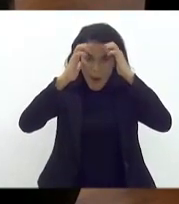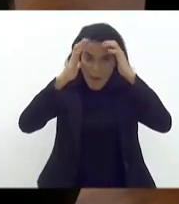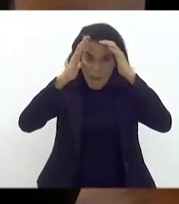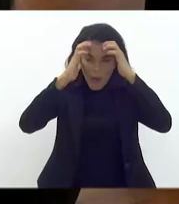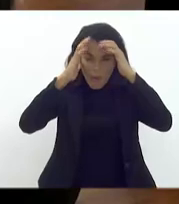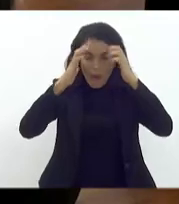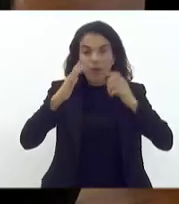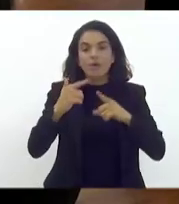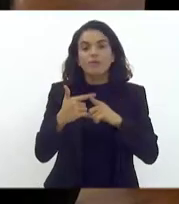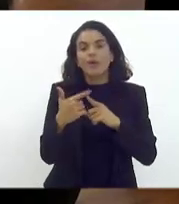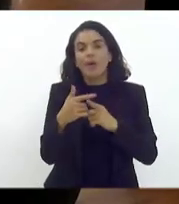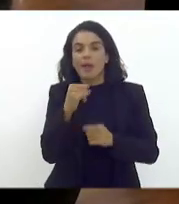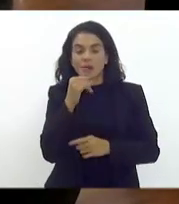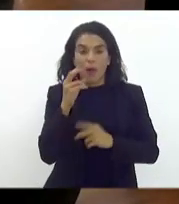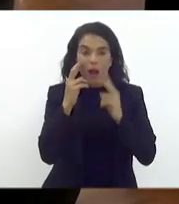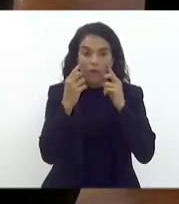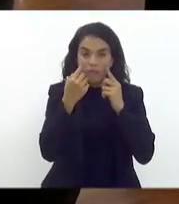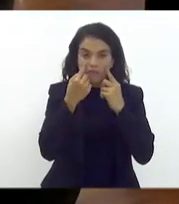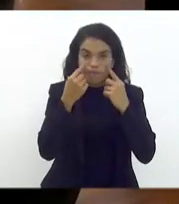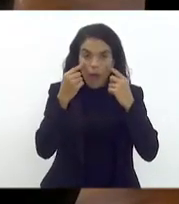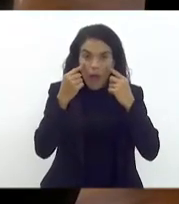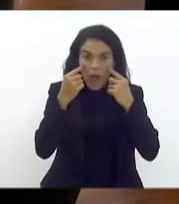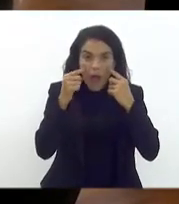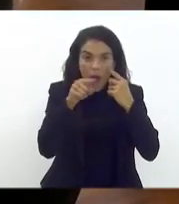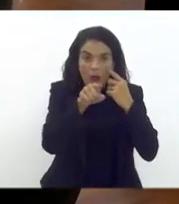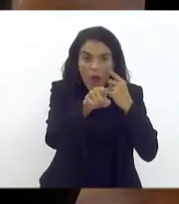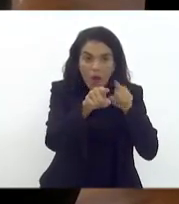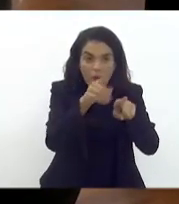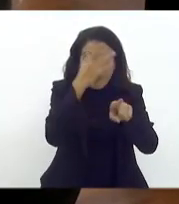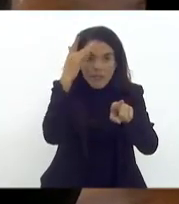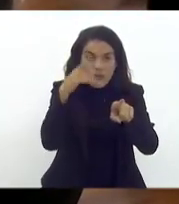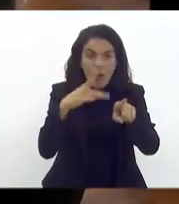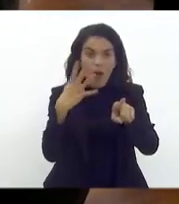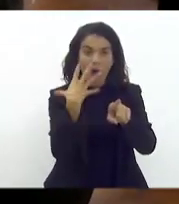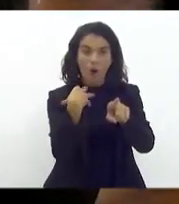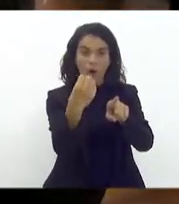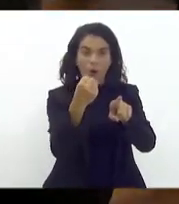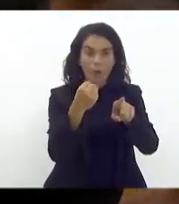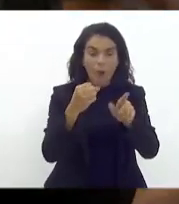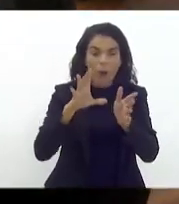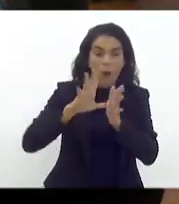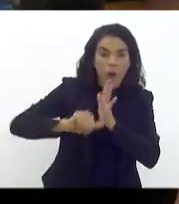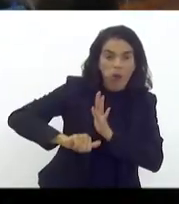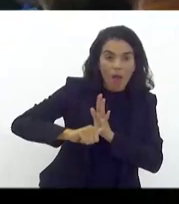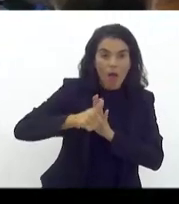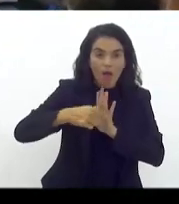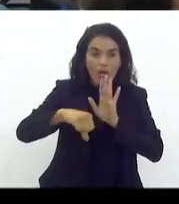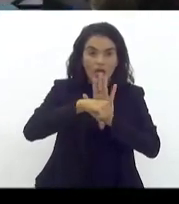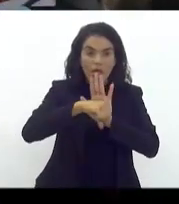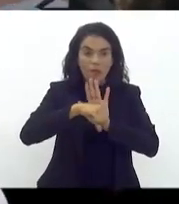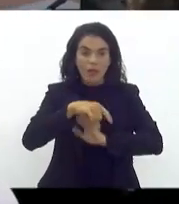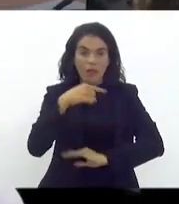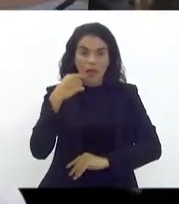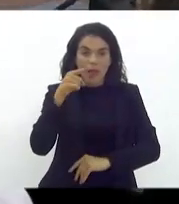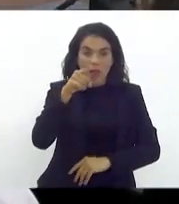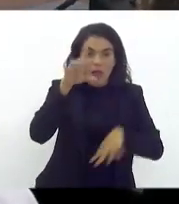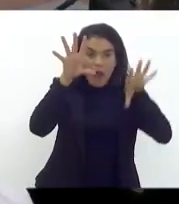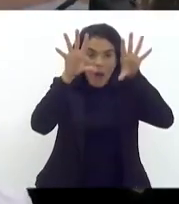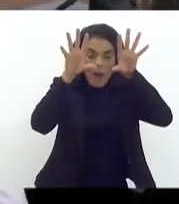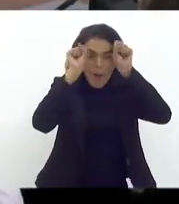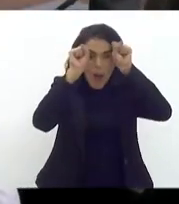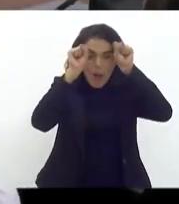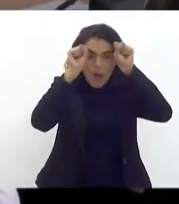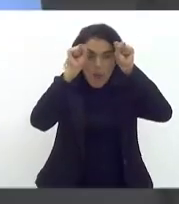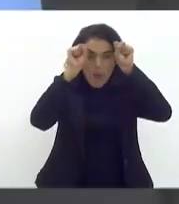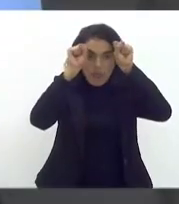aqui então ela olhou a pessoa que assaltou ou que cometeu um determinado crime é se registro dessa